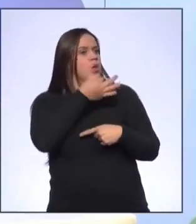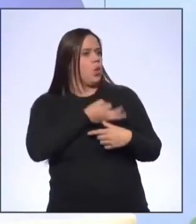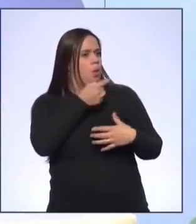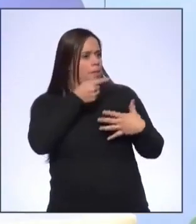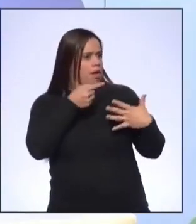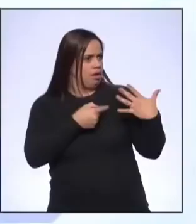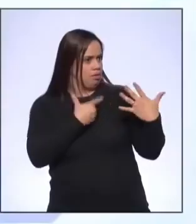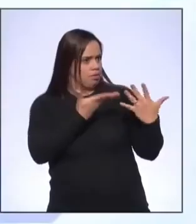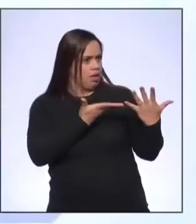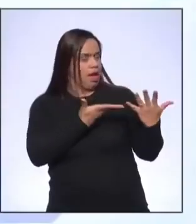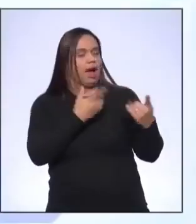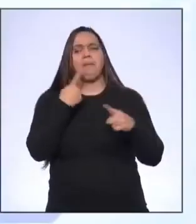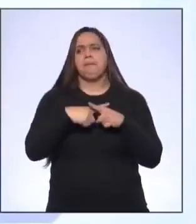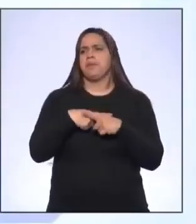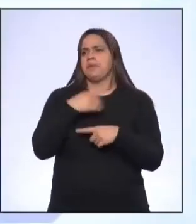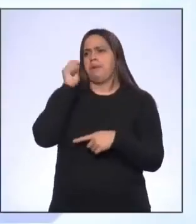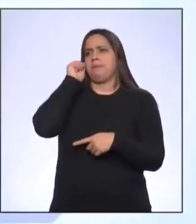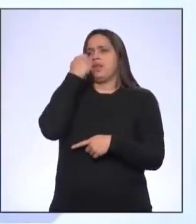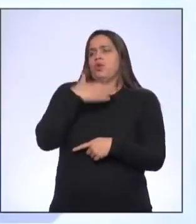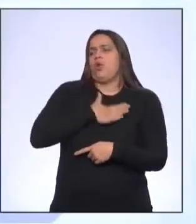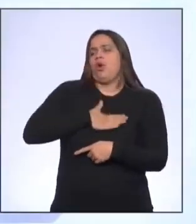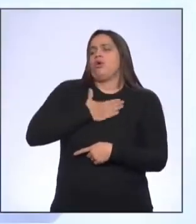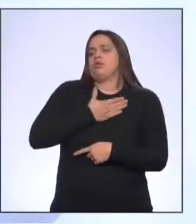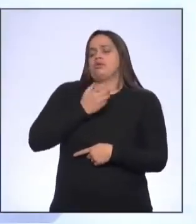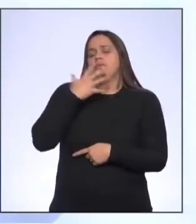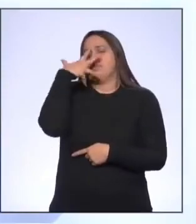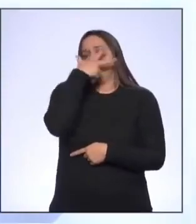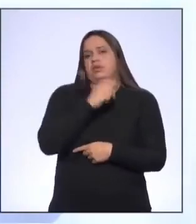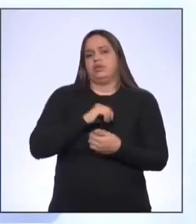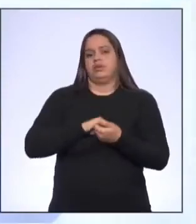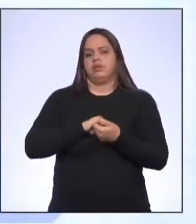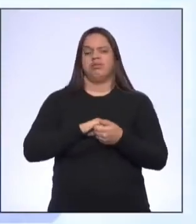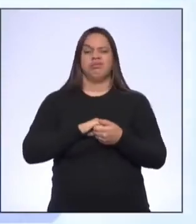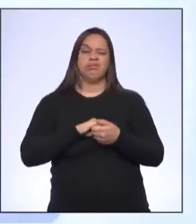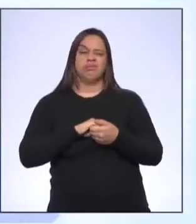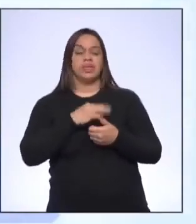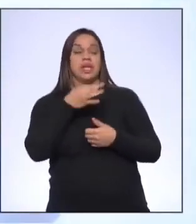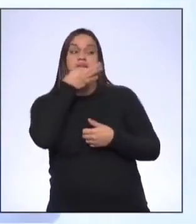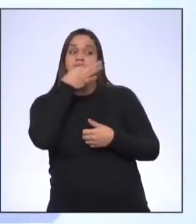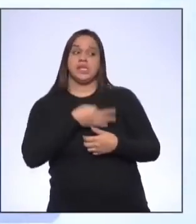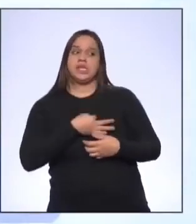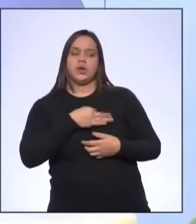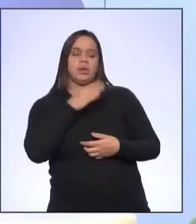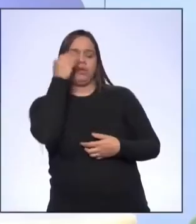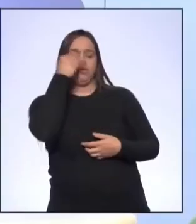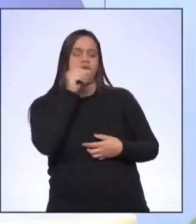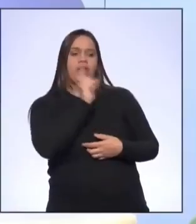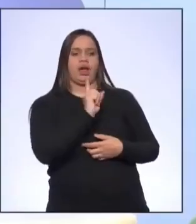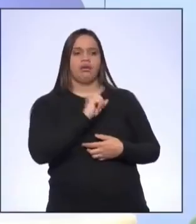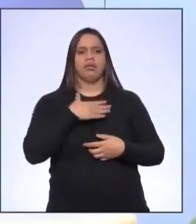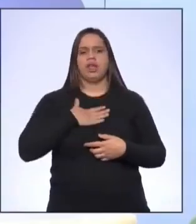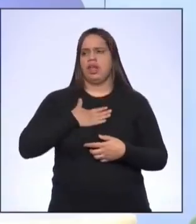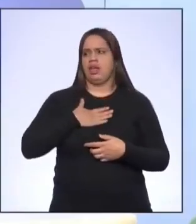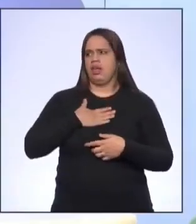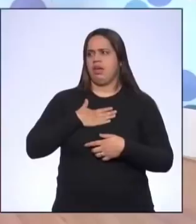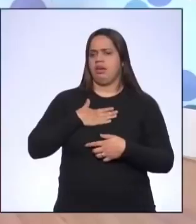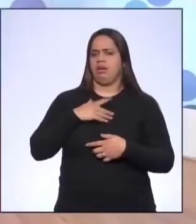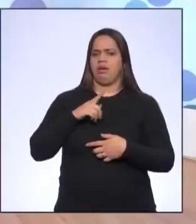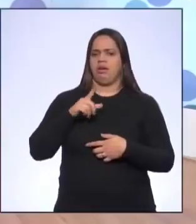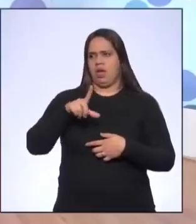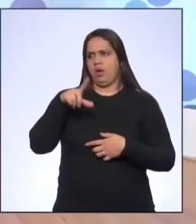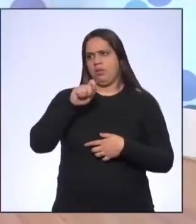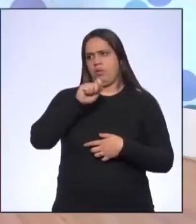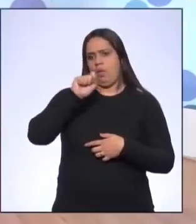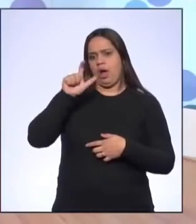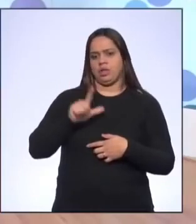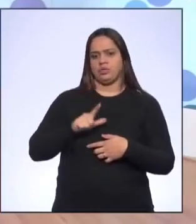Porque preto é bonito, eu gosto de preto. E aí? Esse É argumento... meu argumento. Não, tá fraco. Eu prefiro o